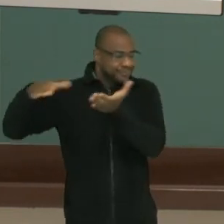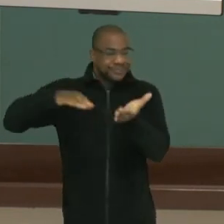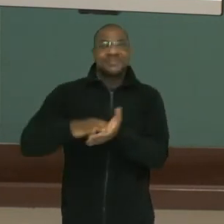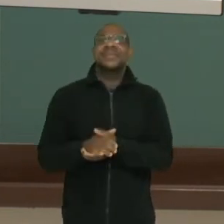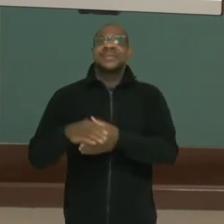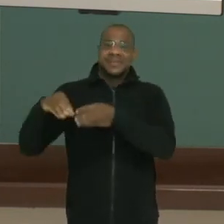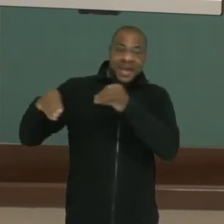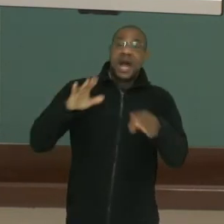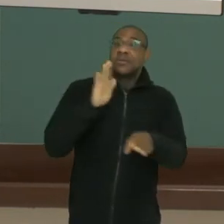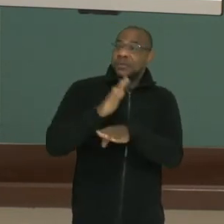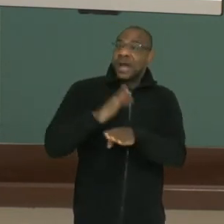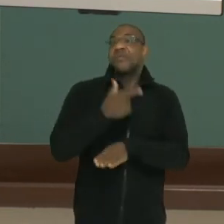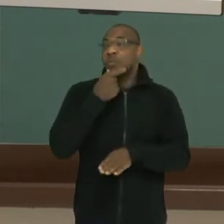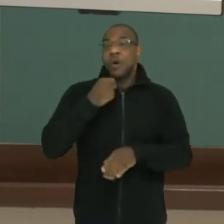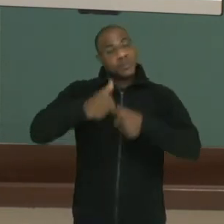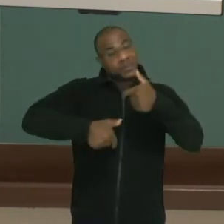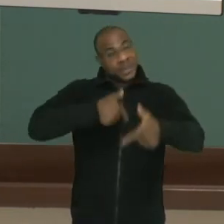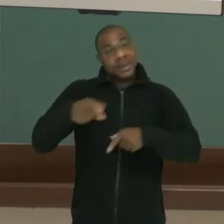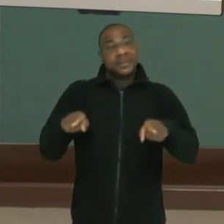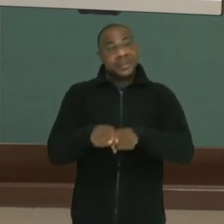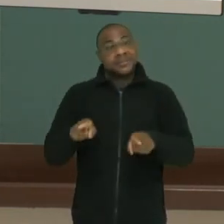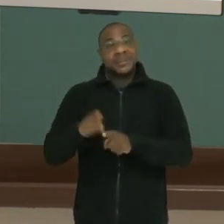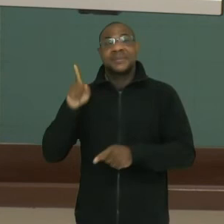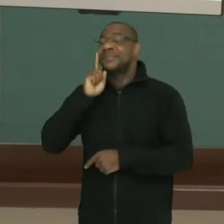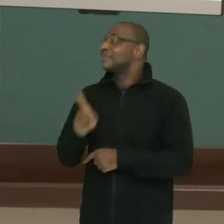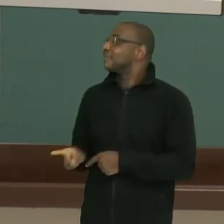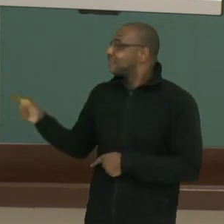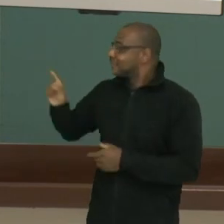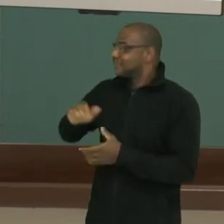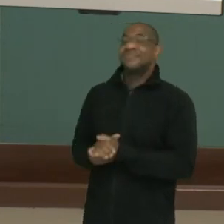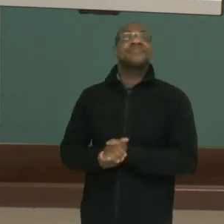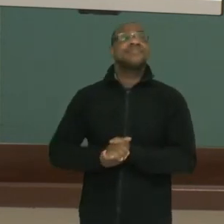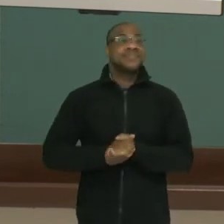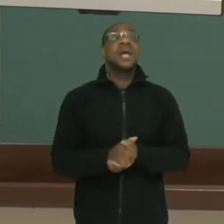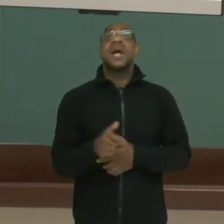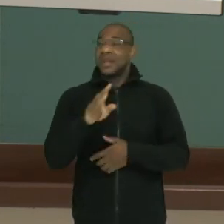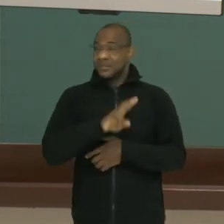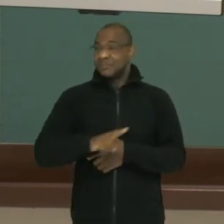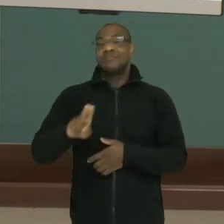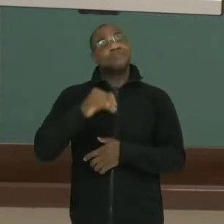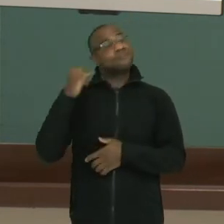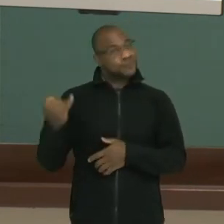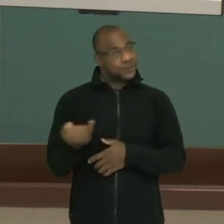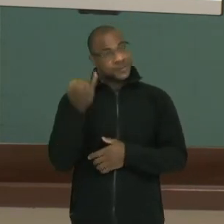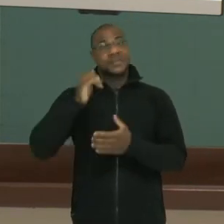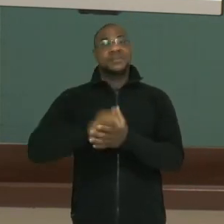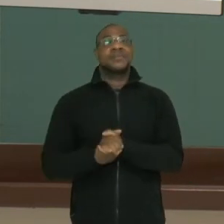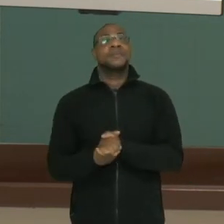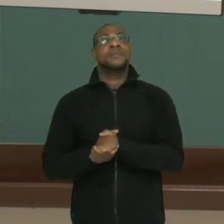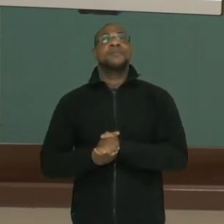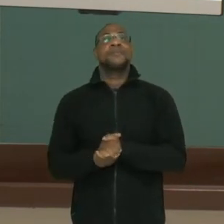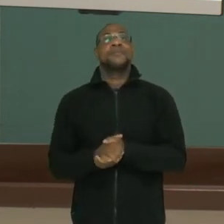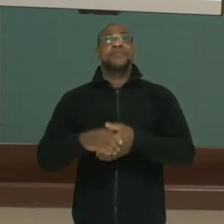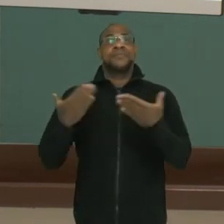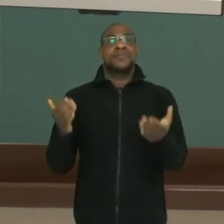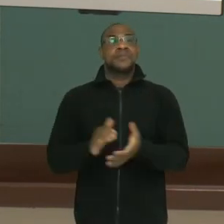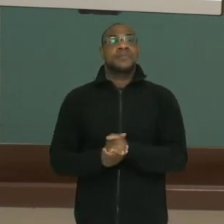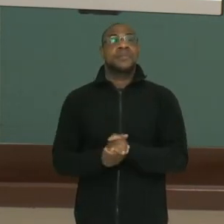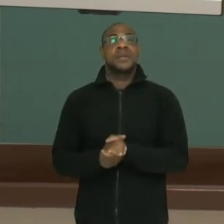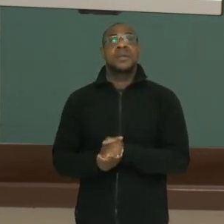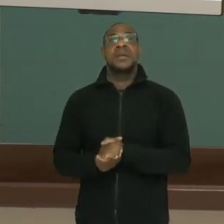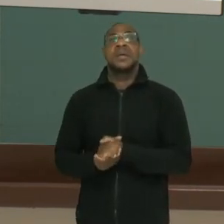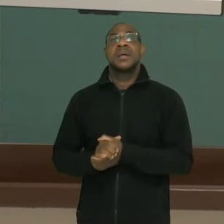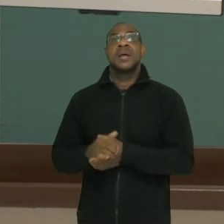cana do canavial até a moenda, enfim. Era bastante útil nesse momento, né? Então aqui,